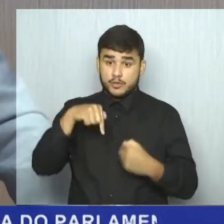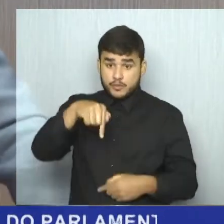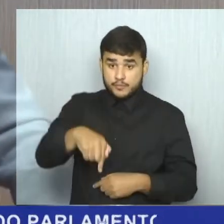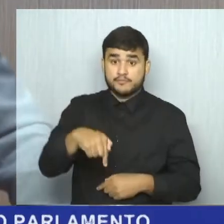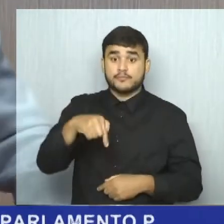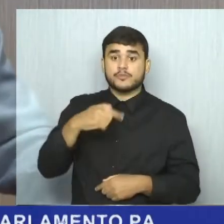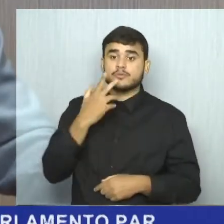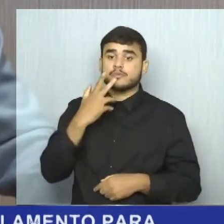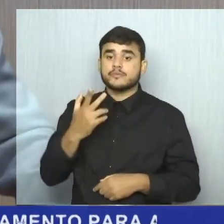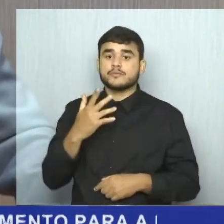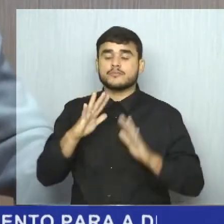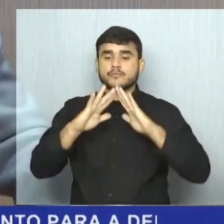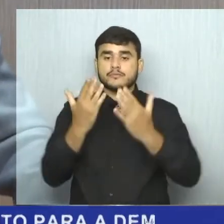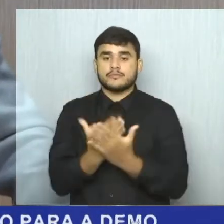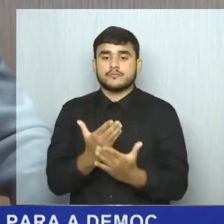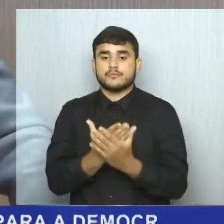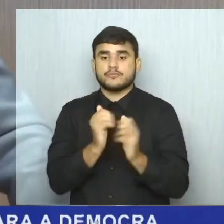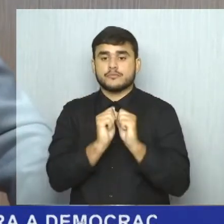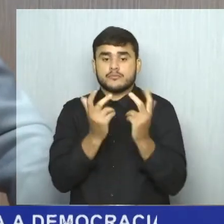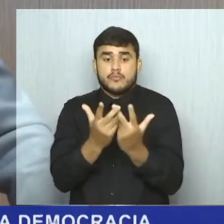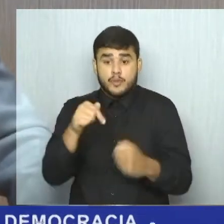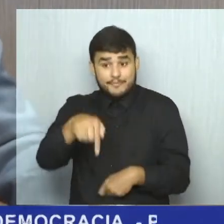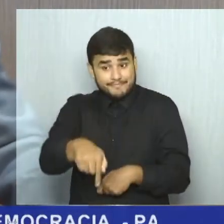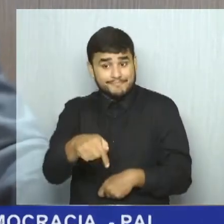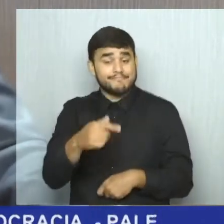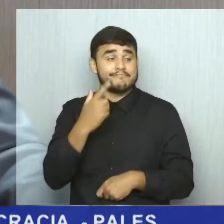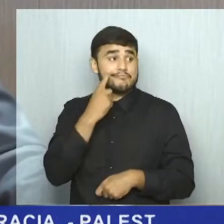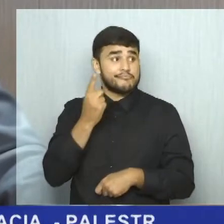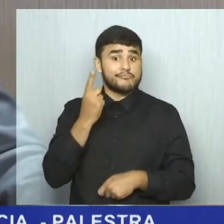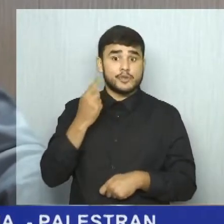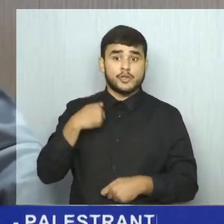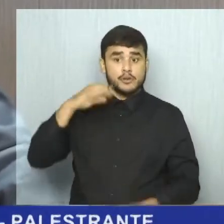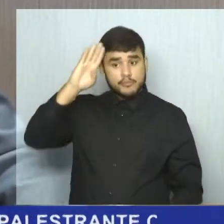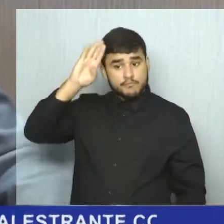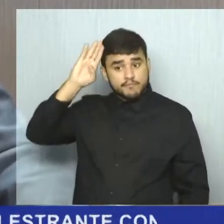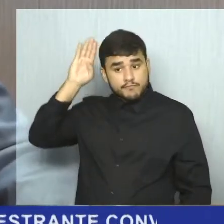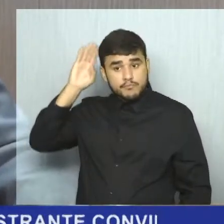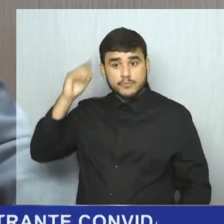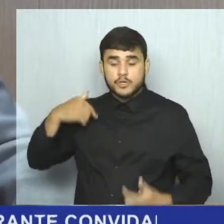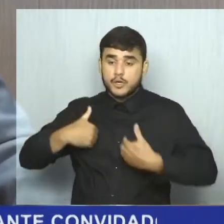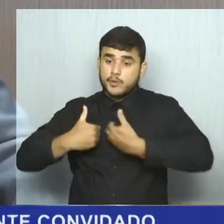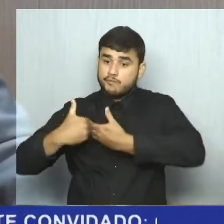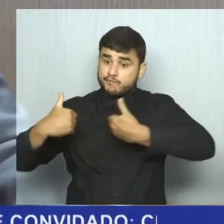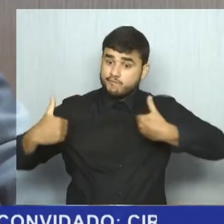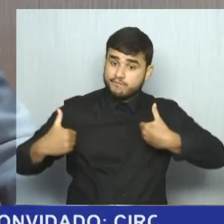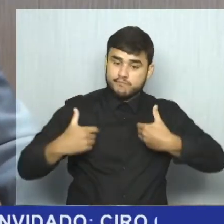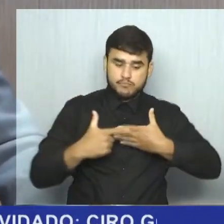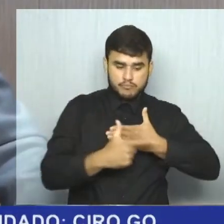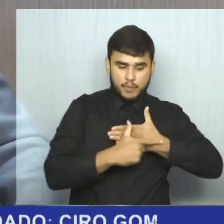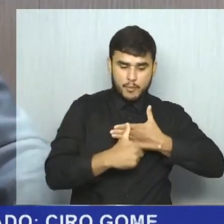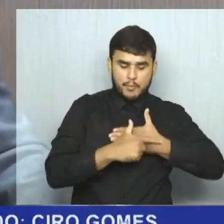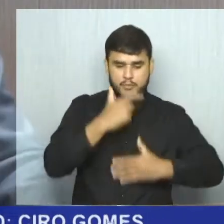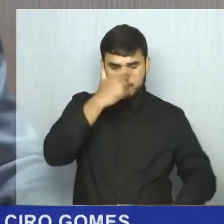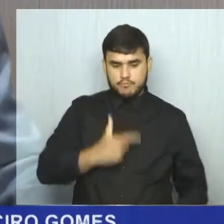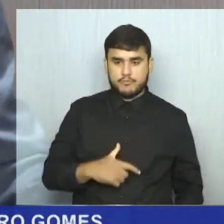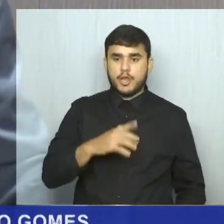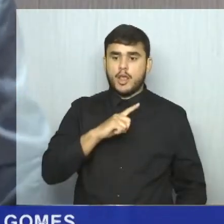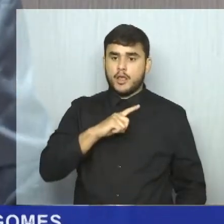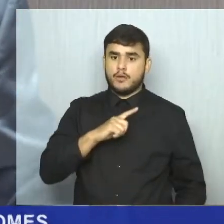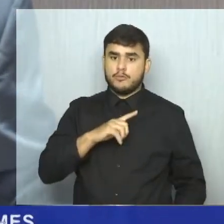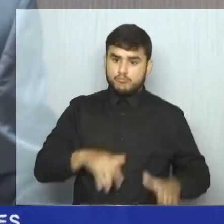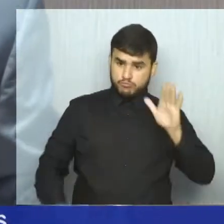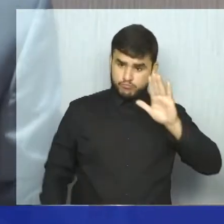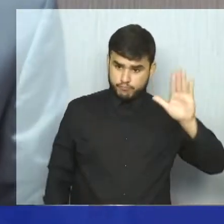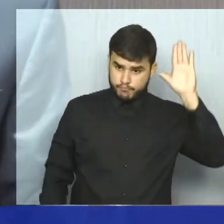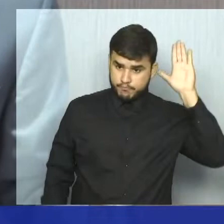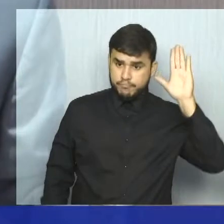estou numa escola de formação, e deixei de lado ali, um pouco lá fora, a minha militância permanente na luta política.